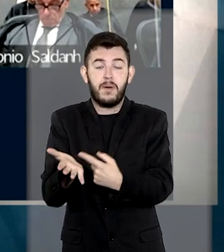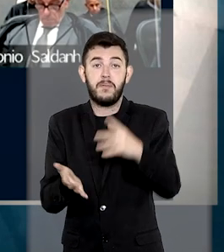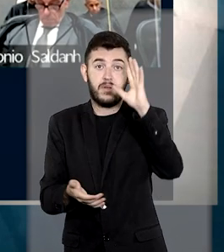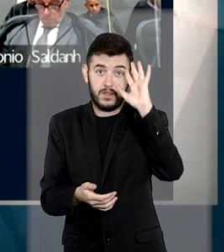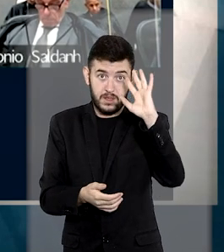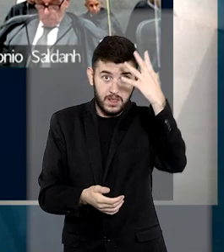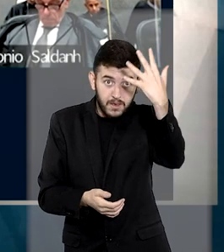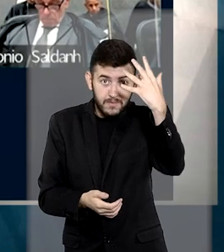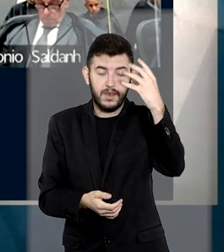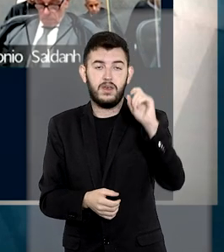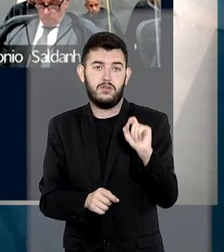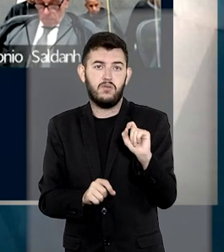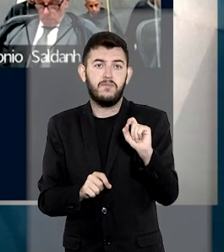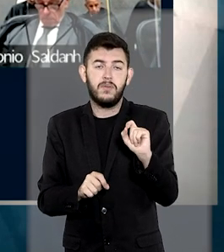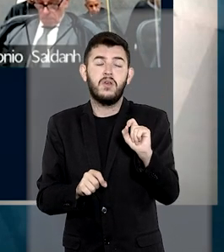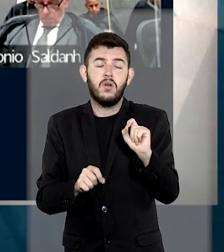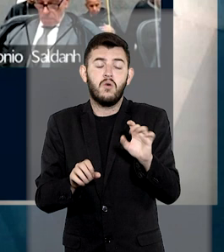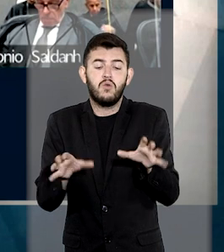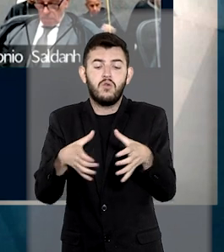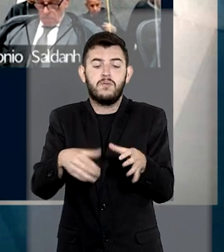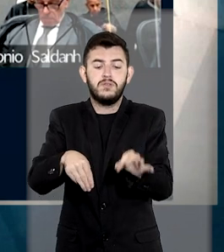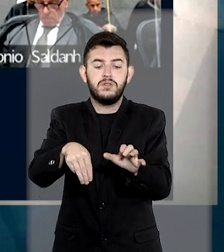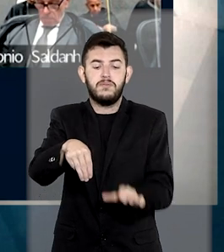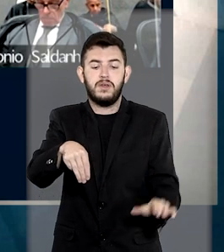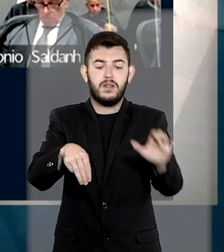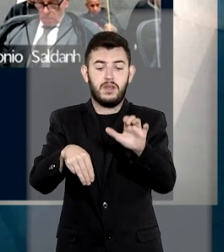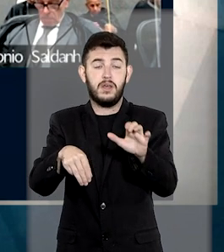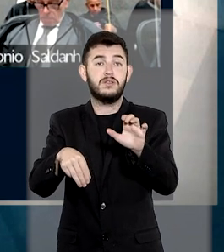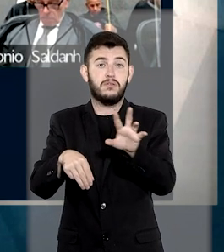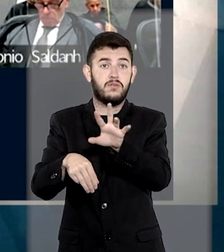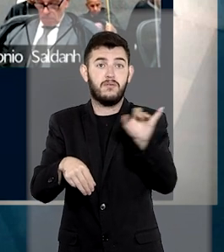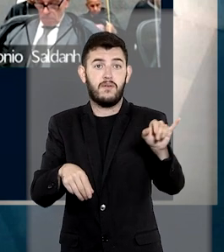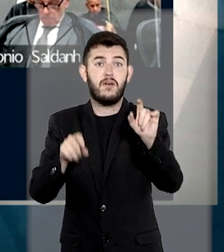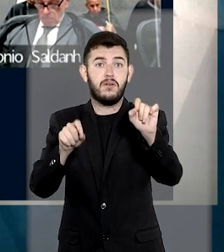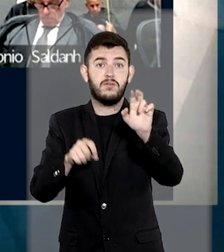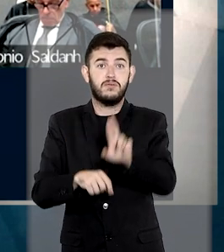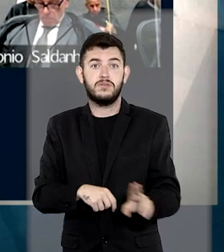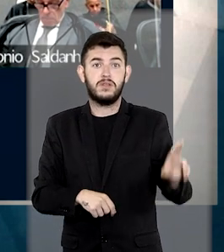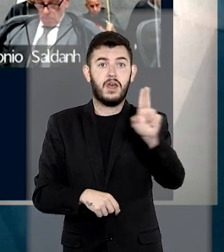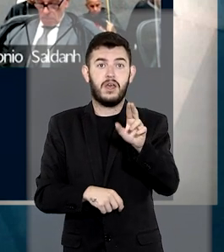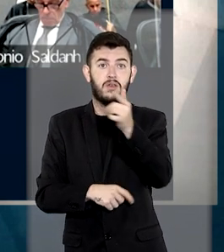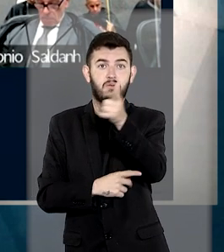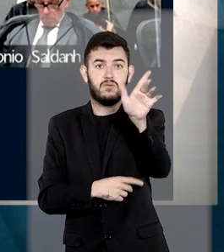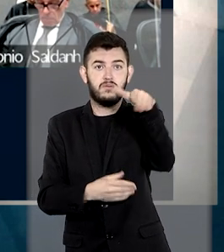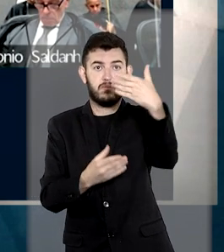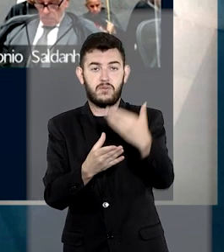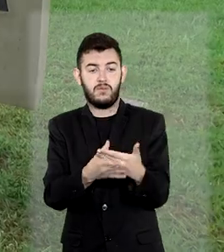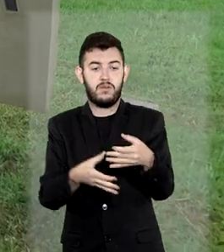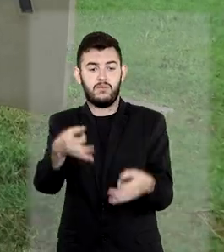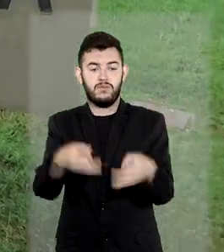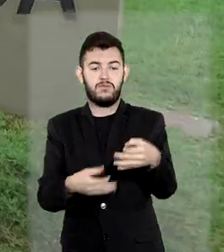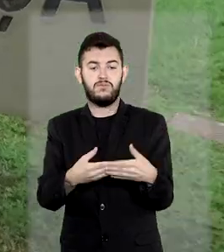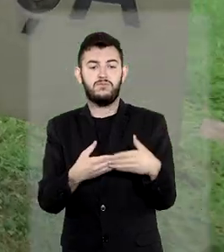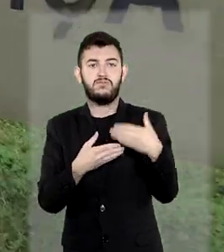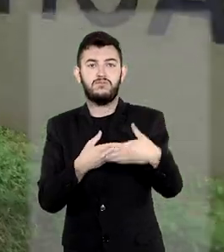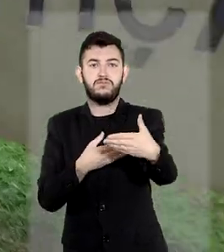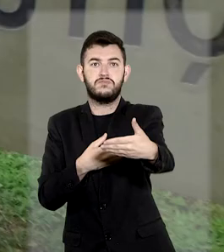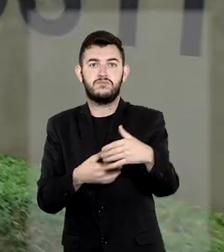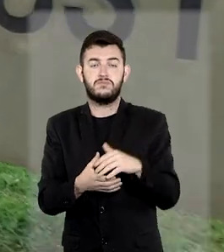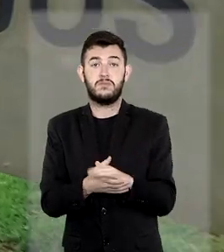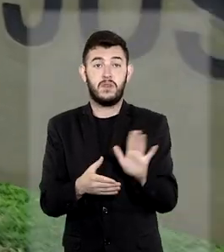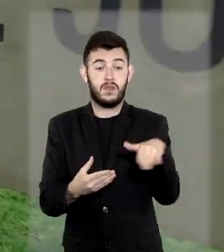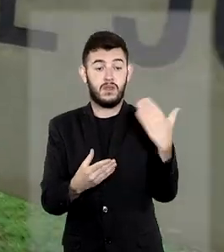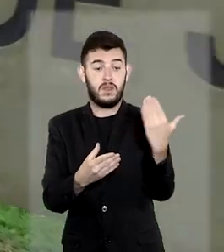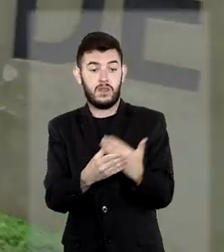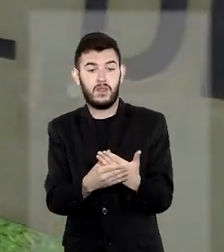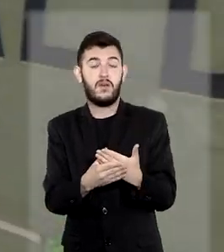colegiado definiu que ela se aplicará às ações penais distribuídas após a publicação do acórdão do julgamento. Quanto às ações